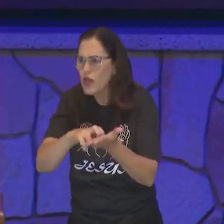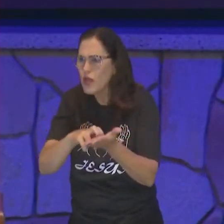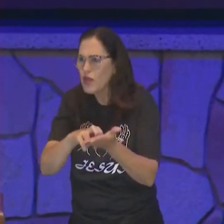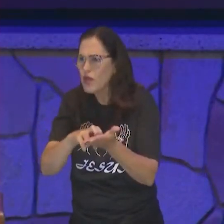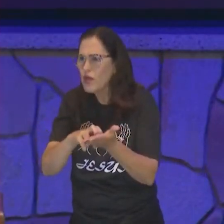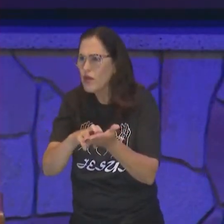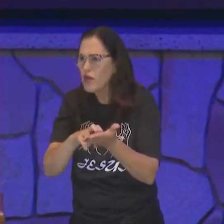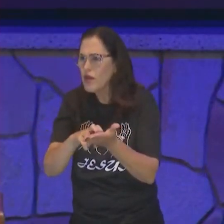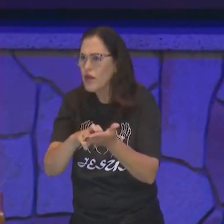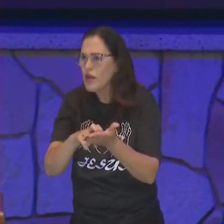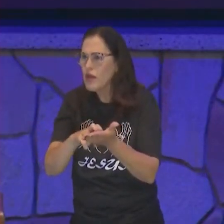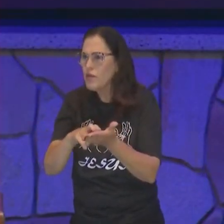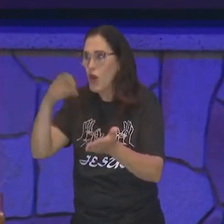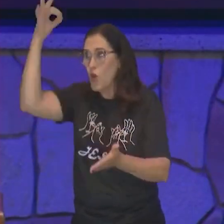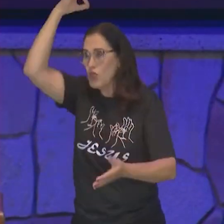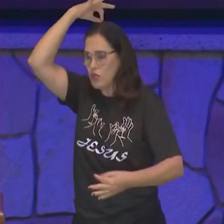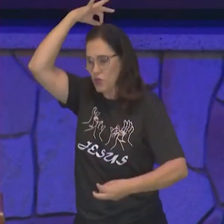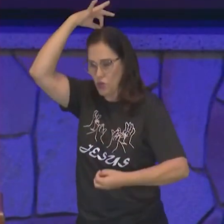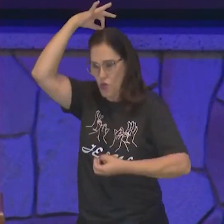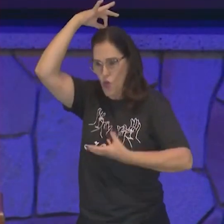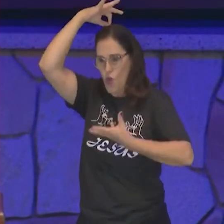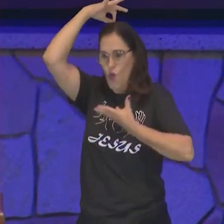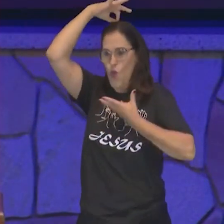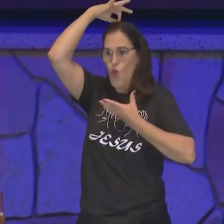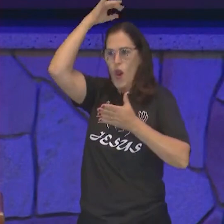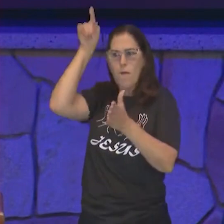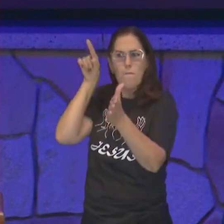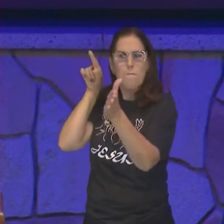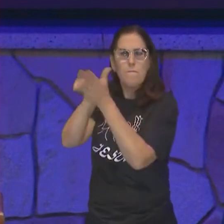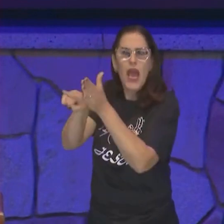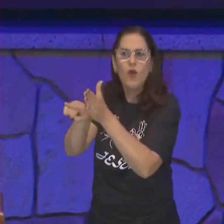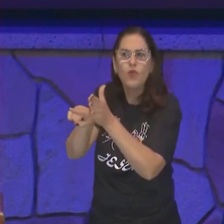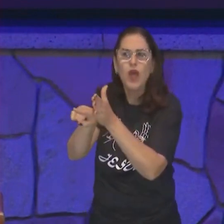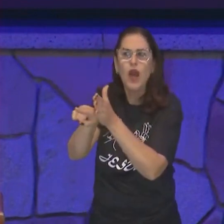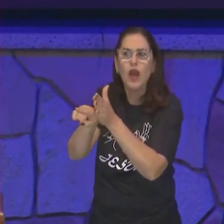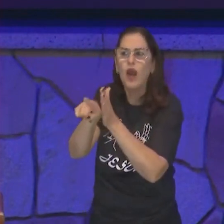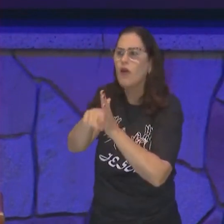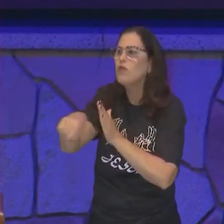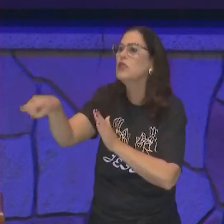inspirado, creio, pelo Espírito Santo do Senhor, te fazer uma pergunta.